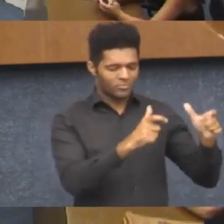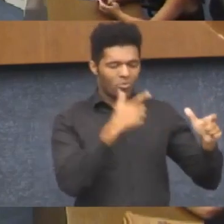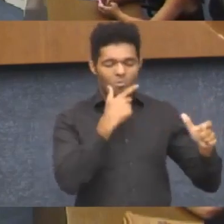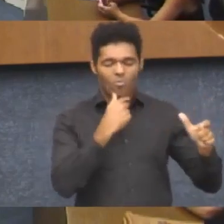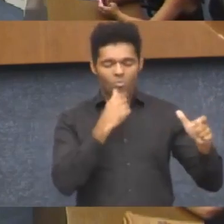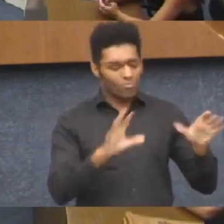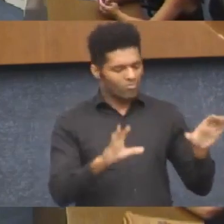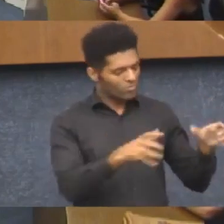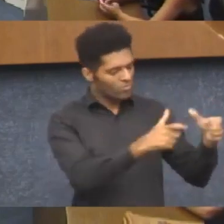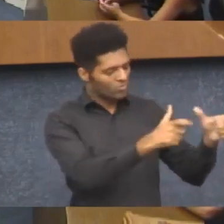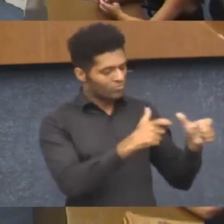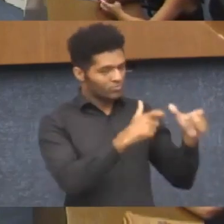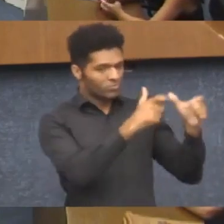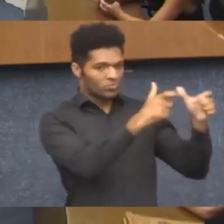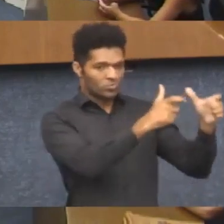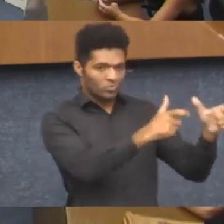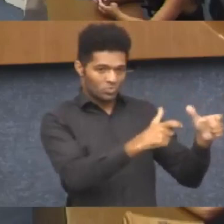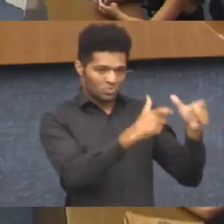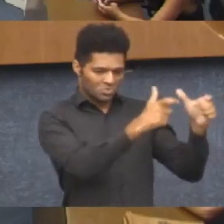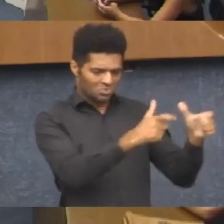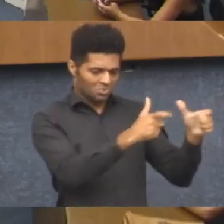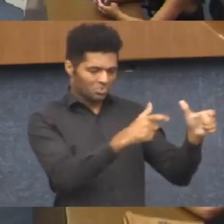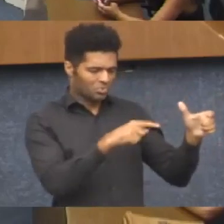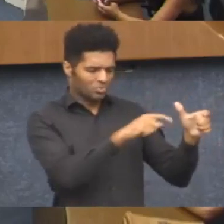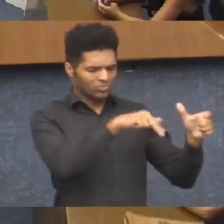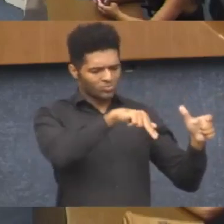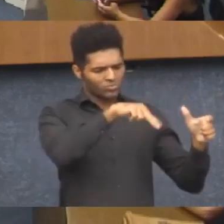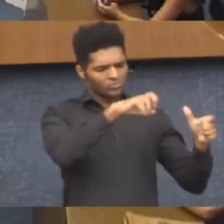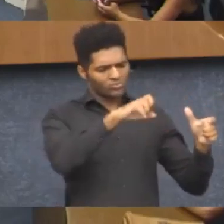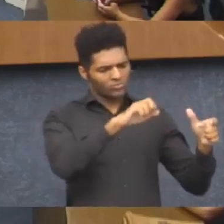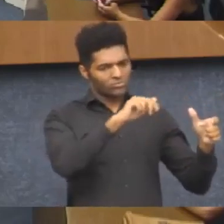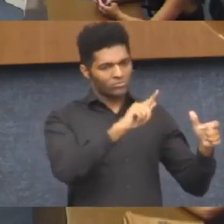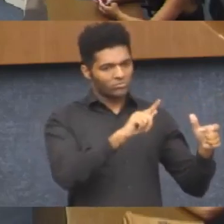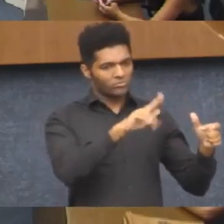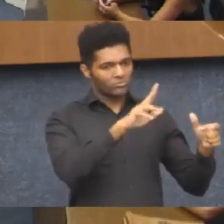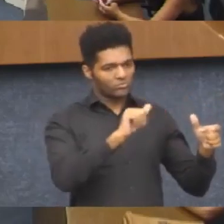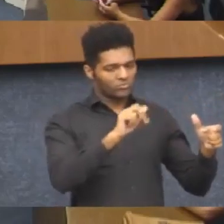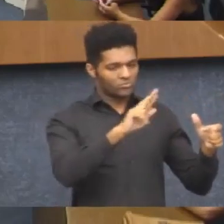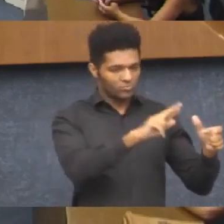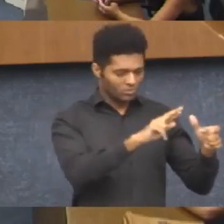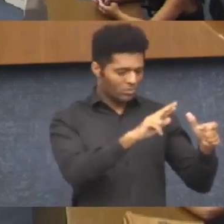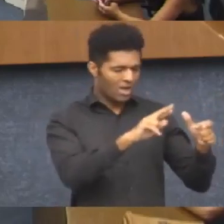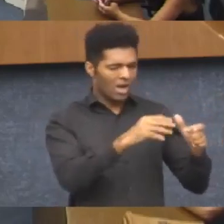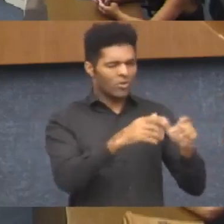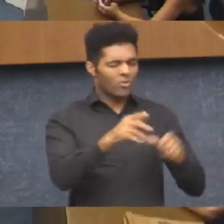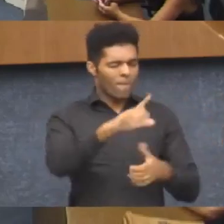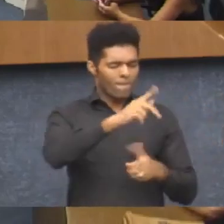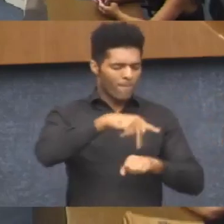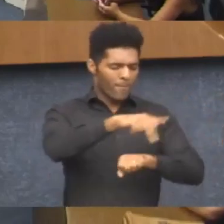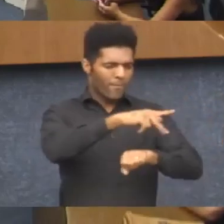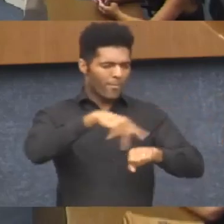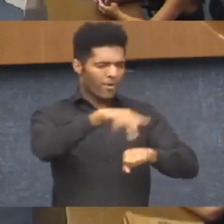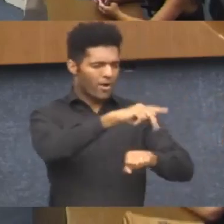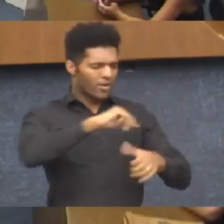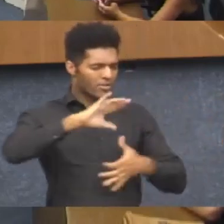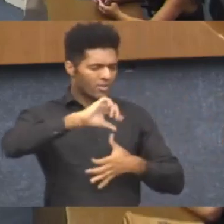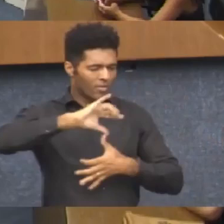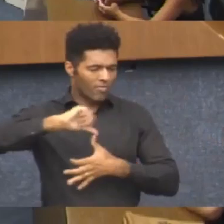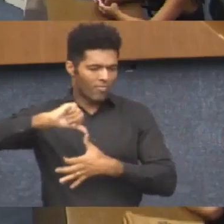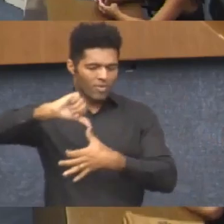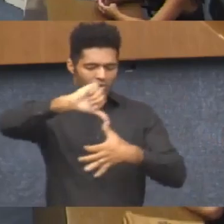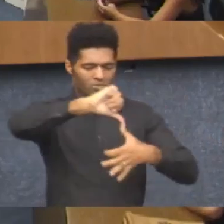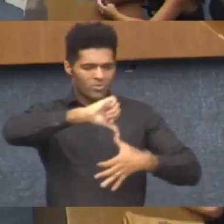Um homem da aldeia de Neguá, no litoral da Colômbia,